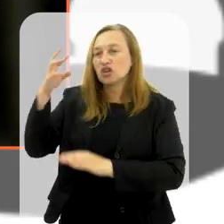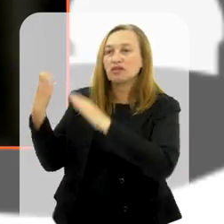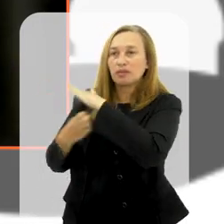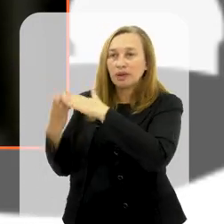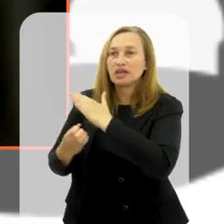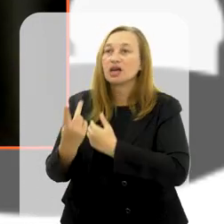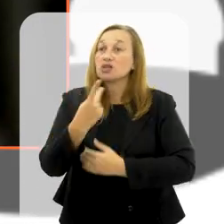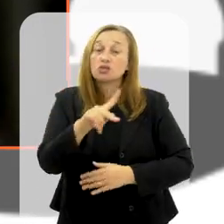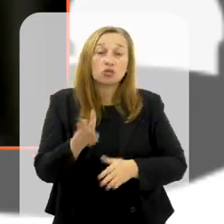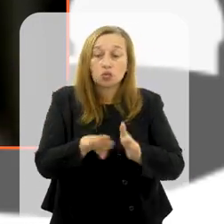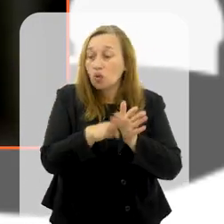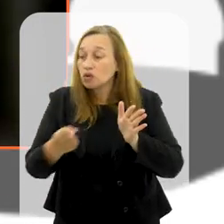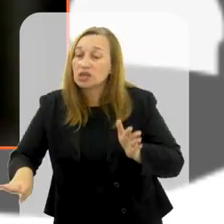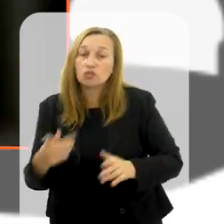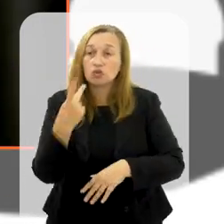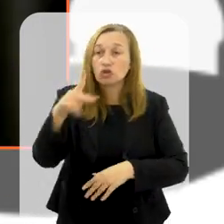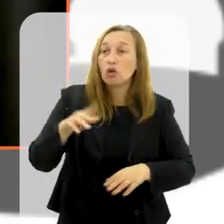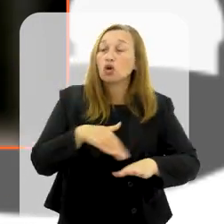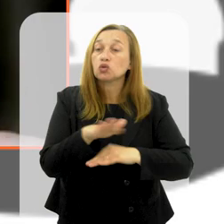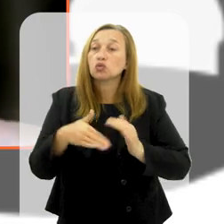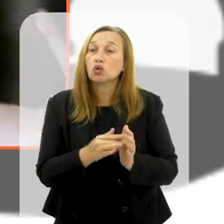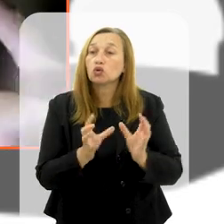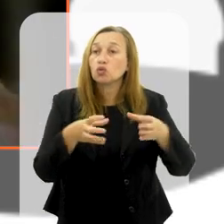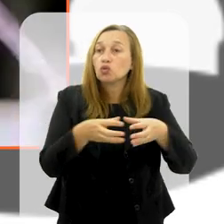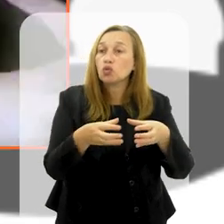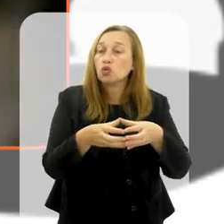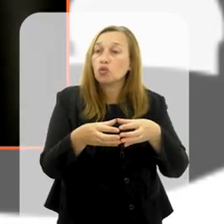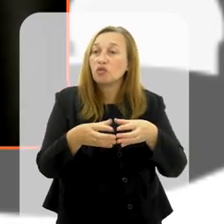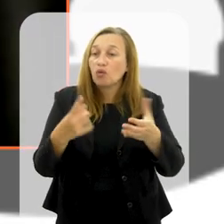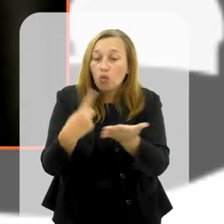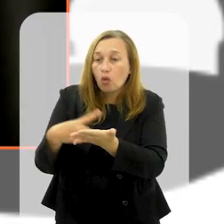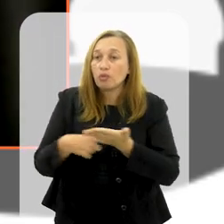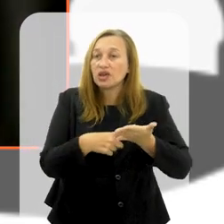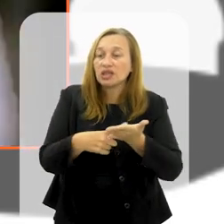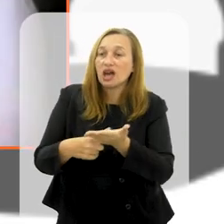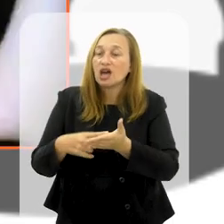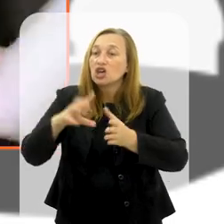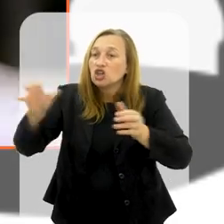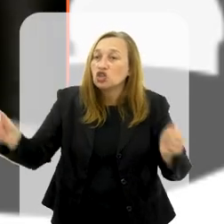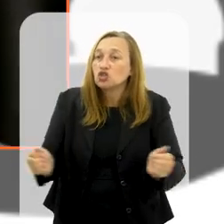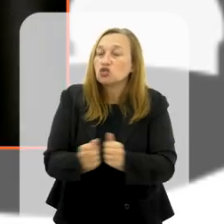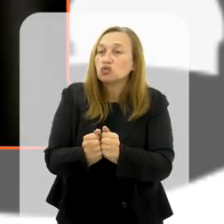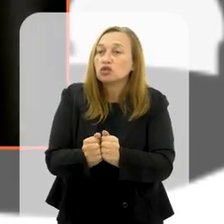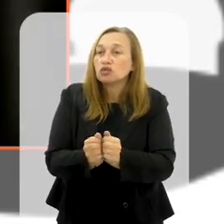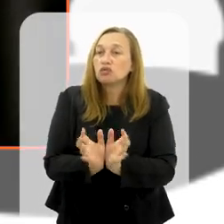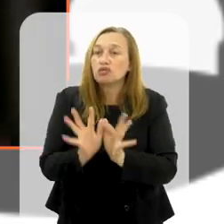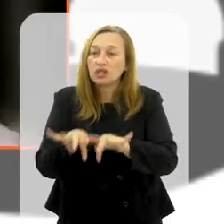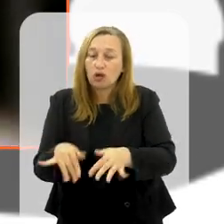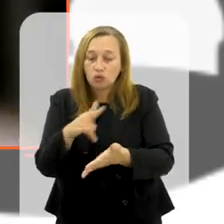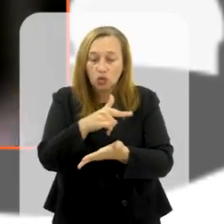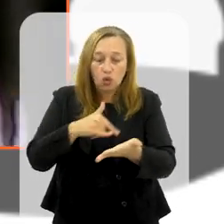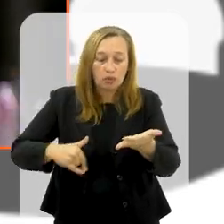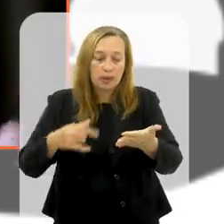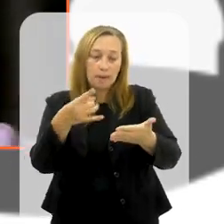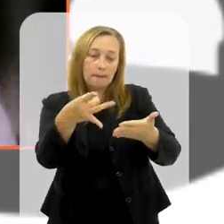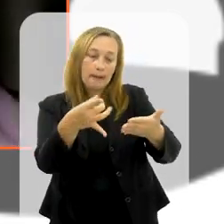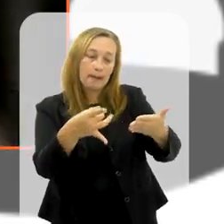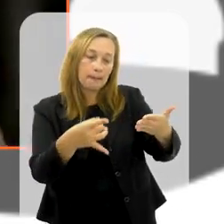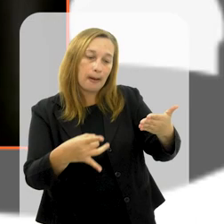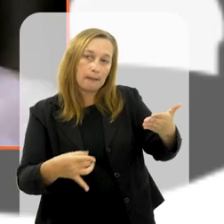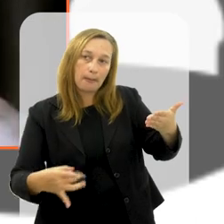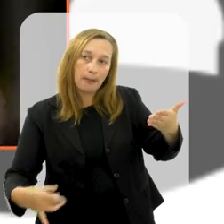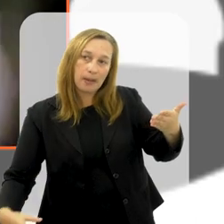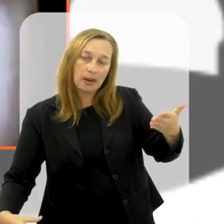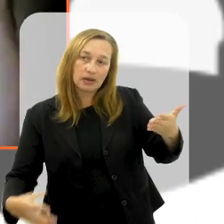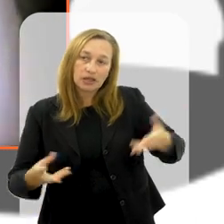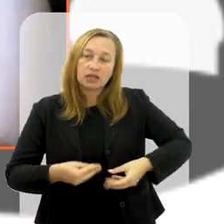as suas, os oceanos as suas. E aí todo mundo combina e junta, ao final entrega um documento, que na diplomacia a gente chama